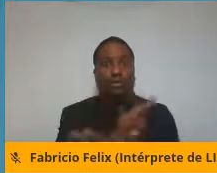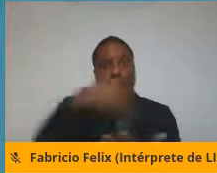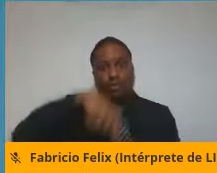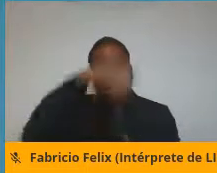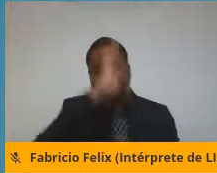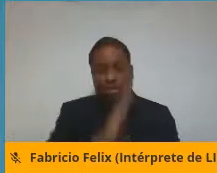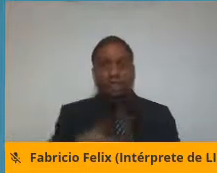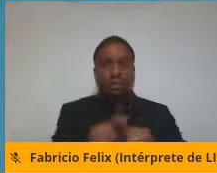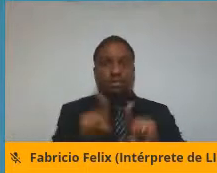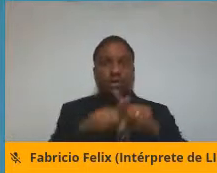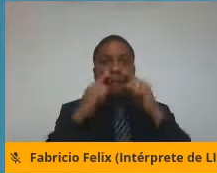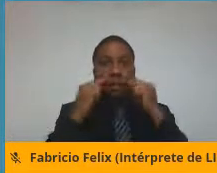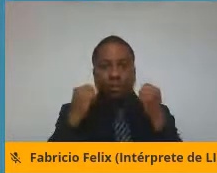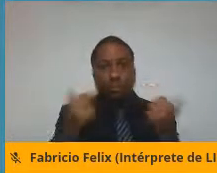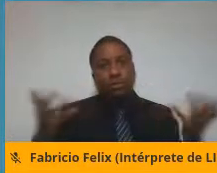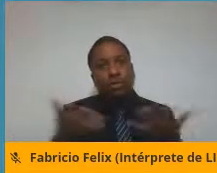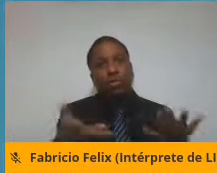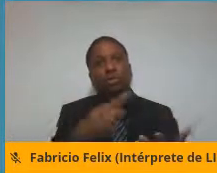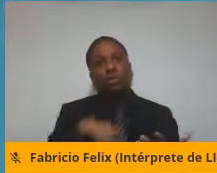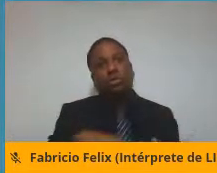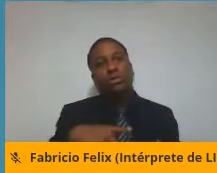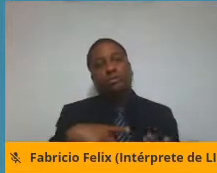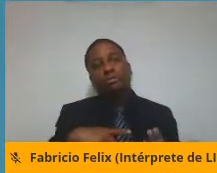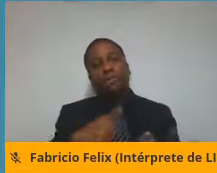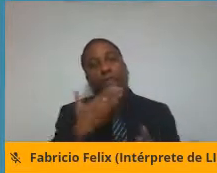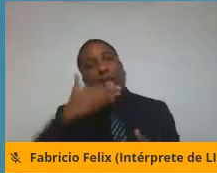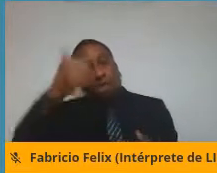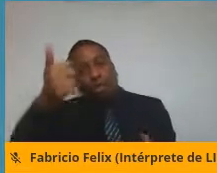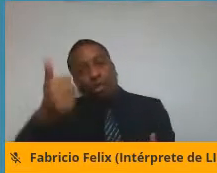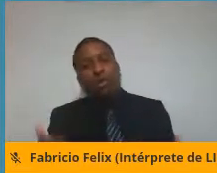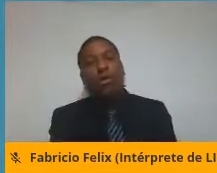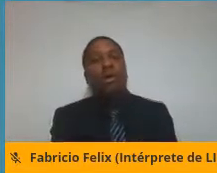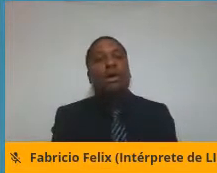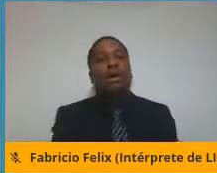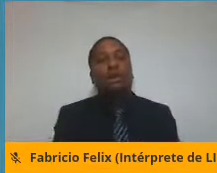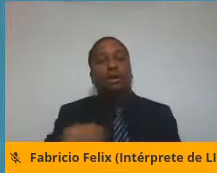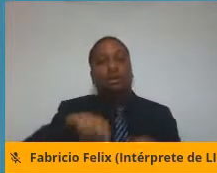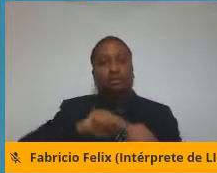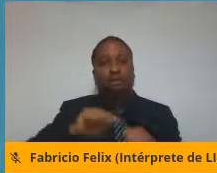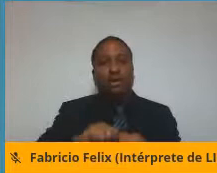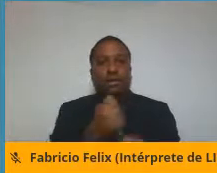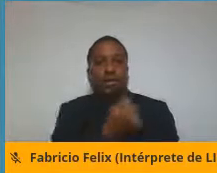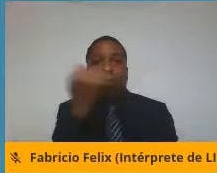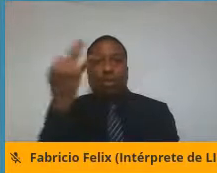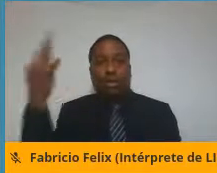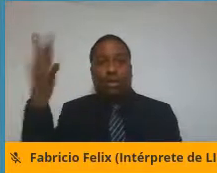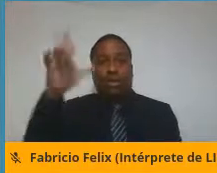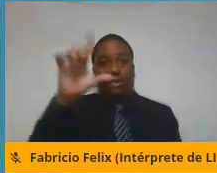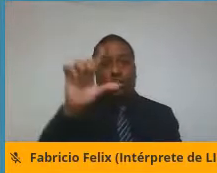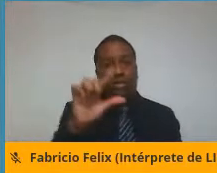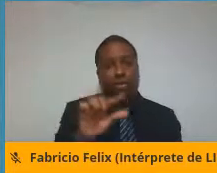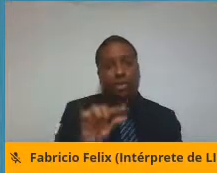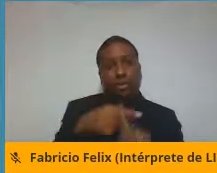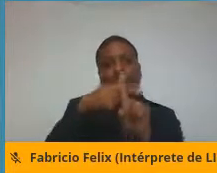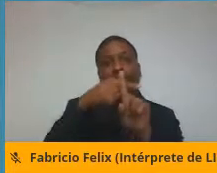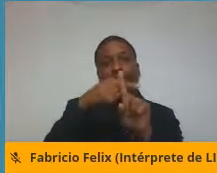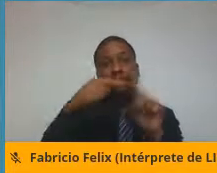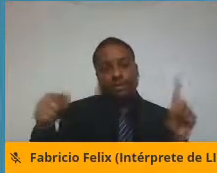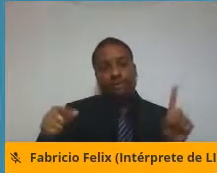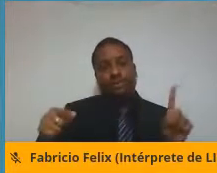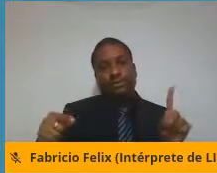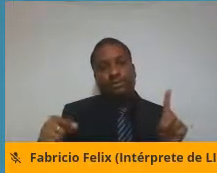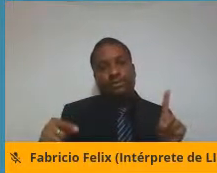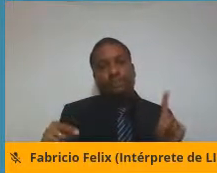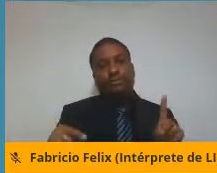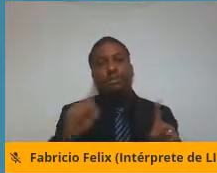em Alagoas, né? Hoje a gente está, inclusive, melhor que isso. A gente faz esse número cair, vamos supor, para metade, se a gente